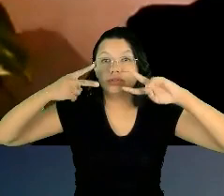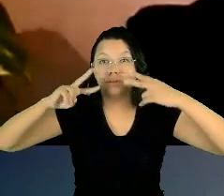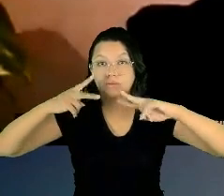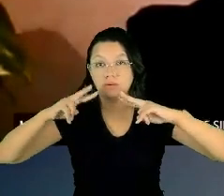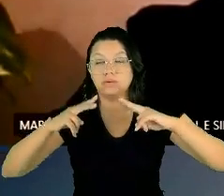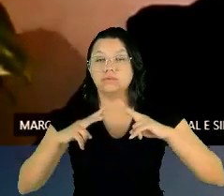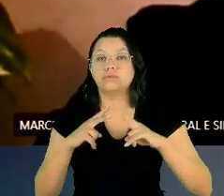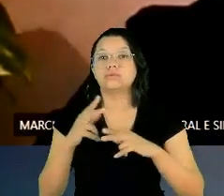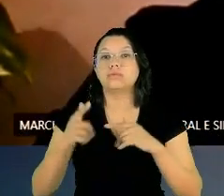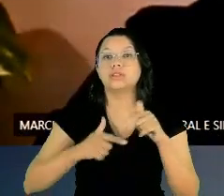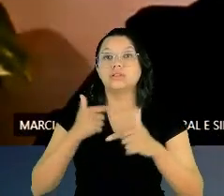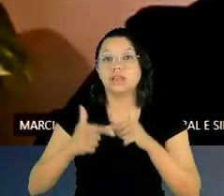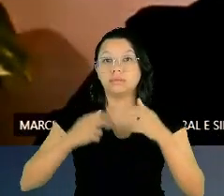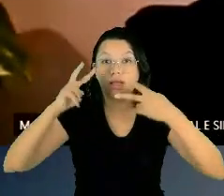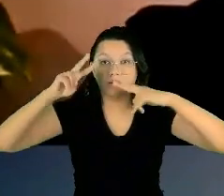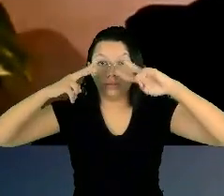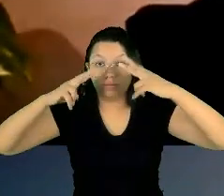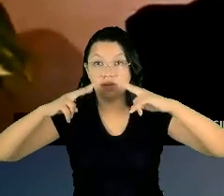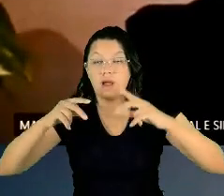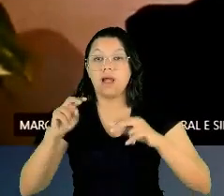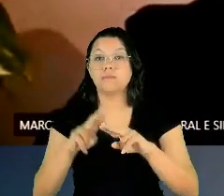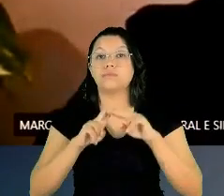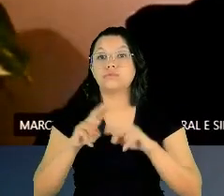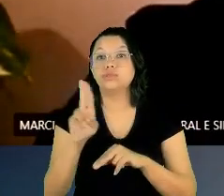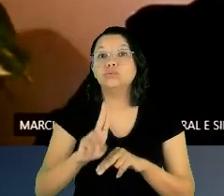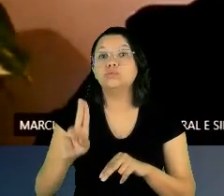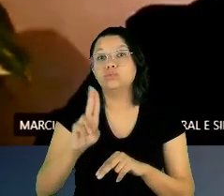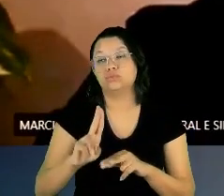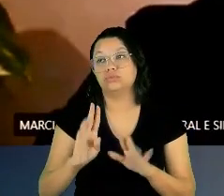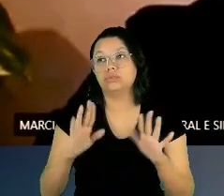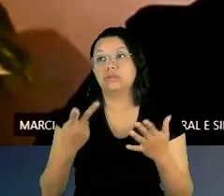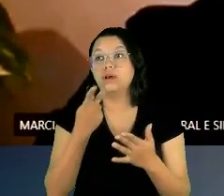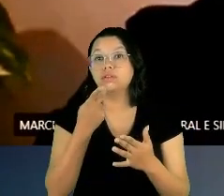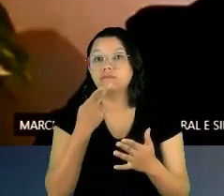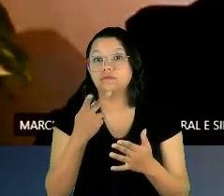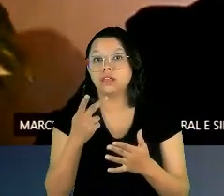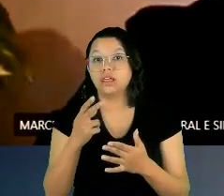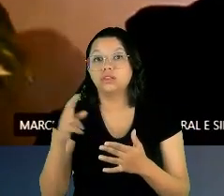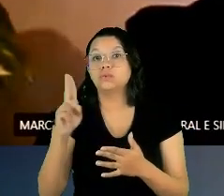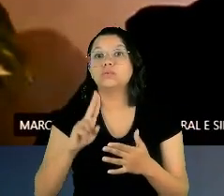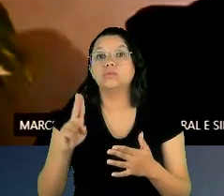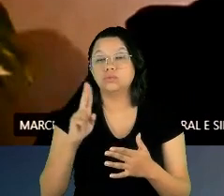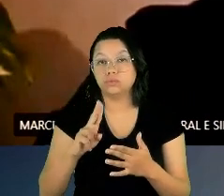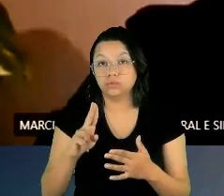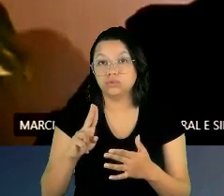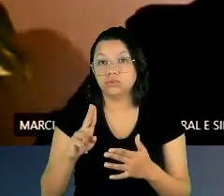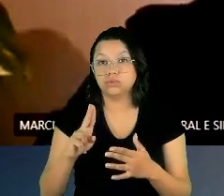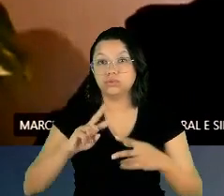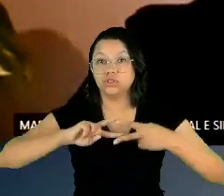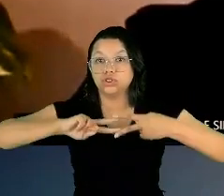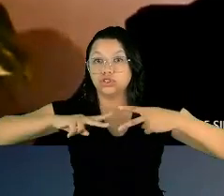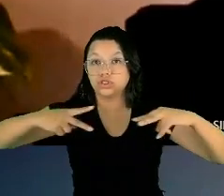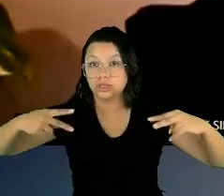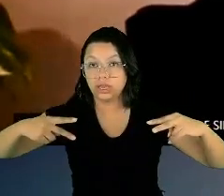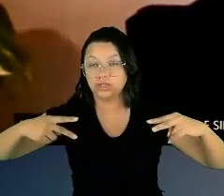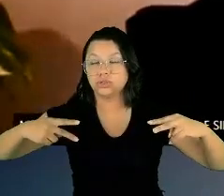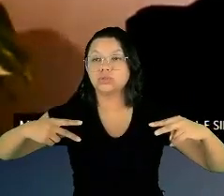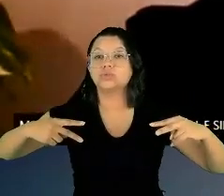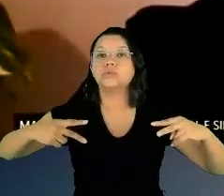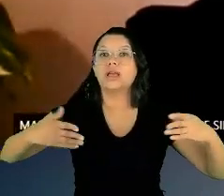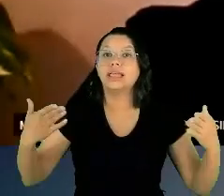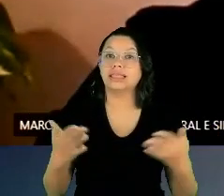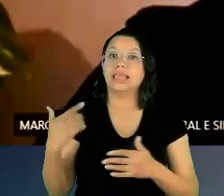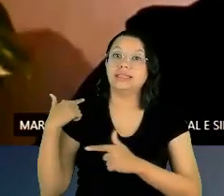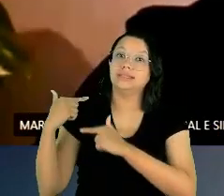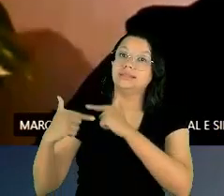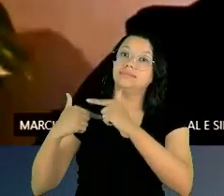conectividades neurais, a atividade neural, ela vai se dar pelo uso. E aí eu tô falando do uso filogenético, tá, gente? Pelo amor de Deus, não é do uso